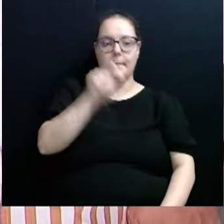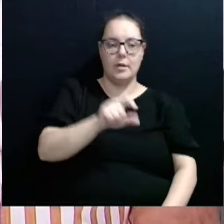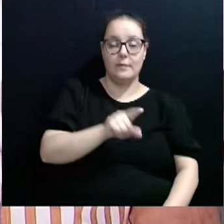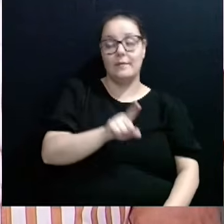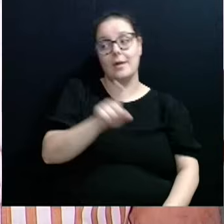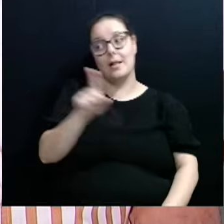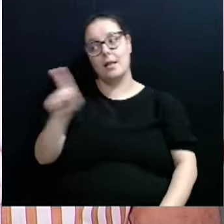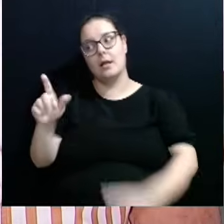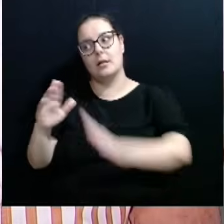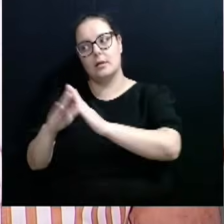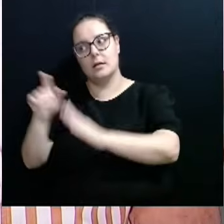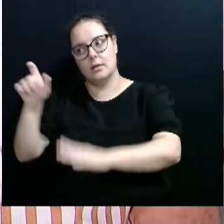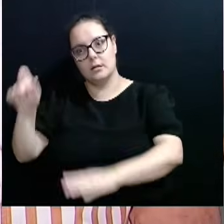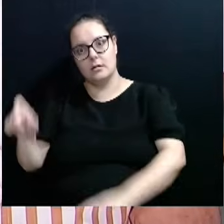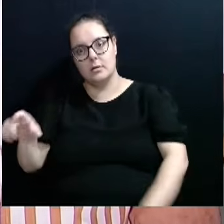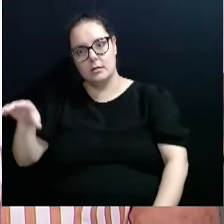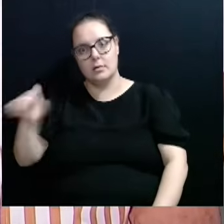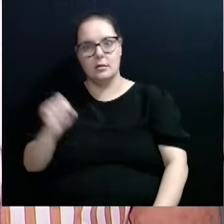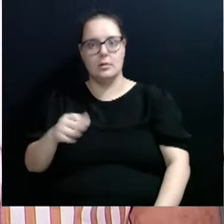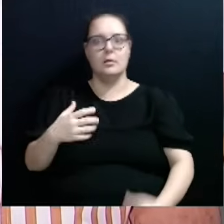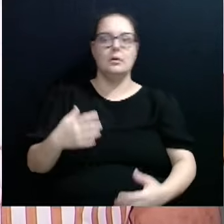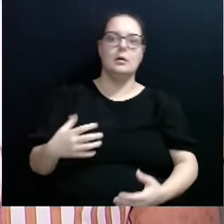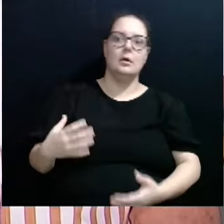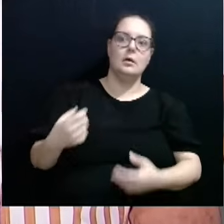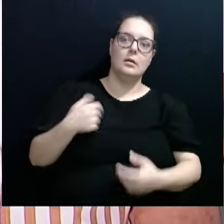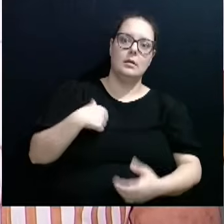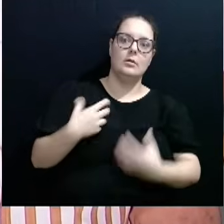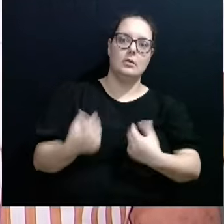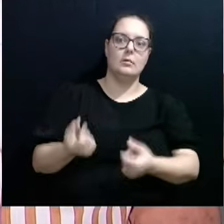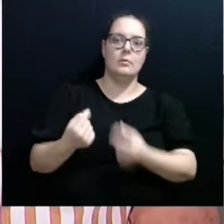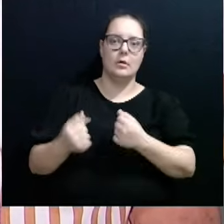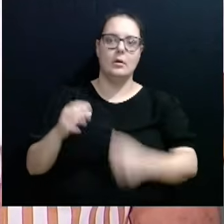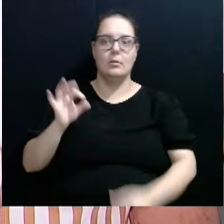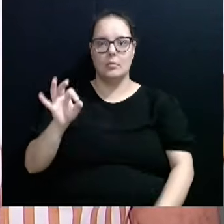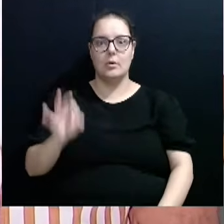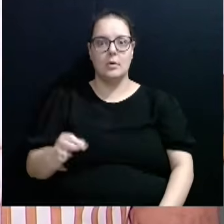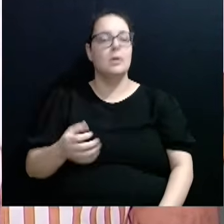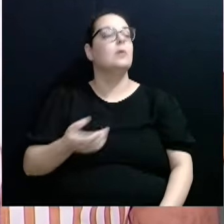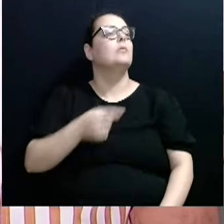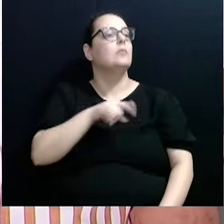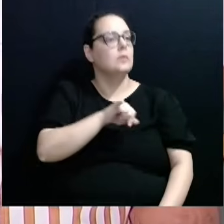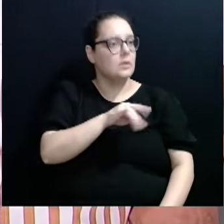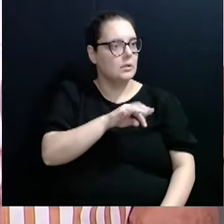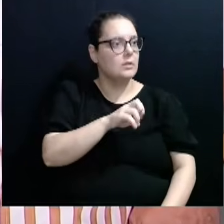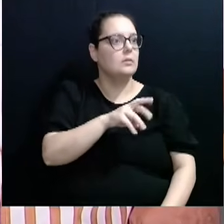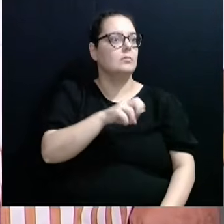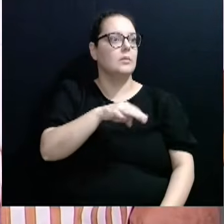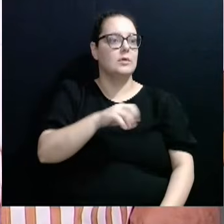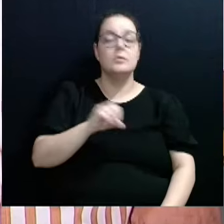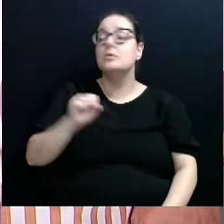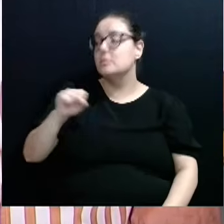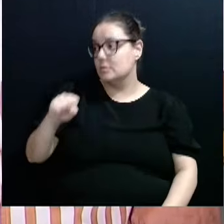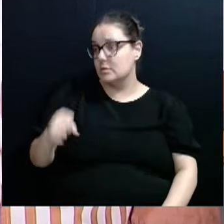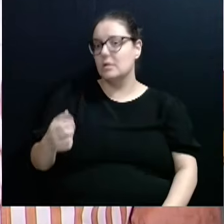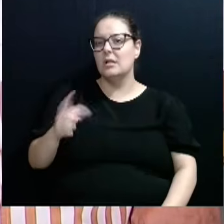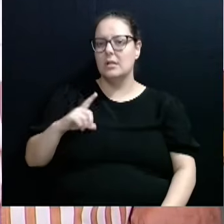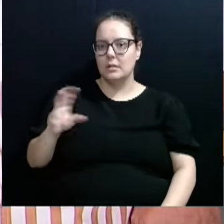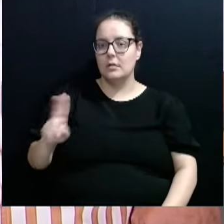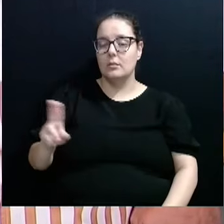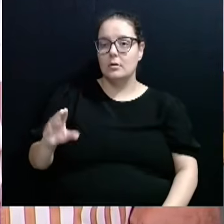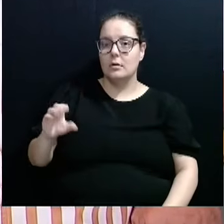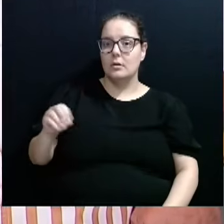e eu ganho a minha porcentagem. Sim, você acaba sendo essa Isso. Na intermediadora. realidade, isso tem um nome, né? Chama corretora